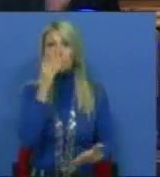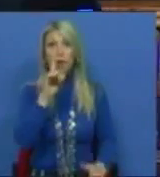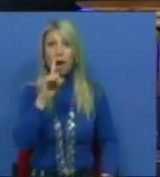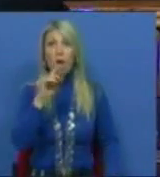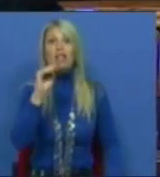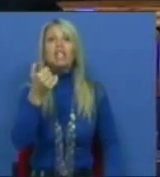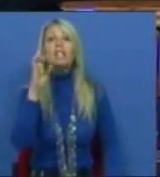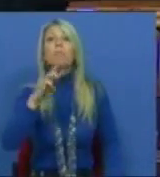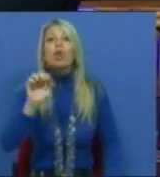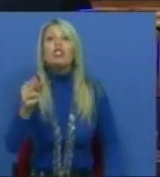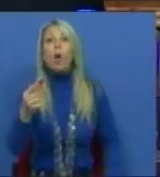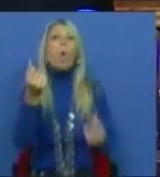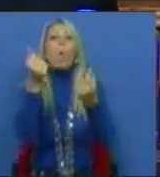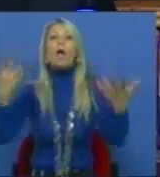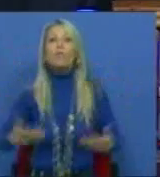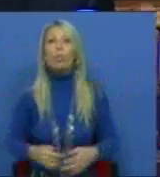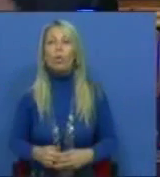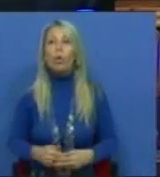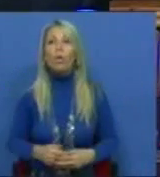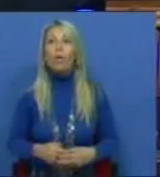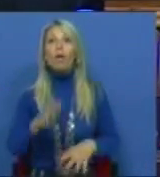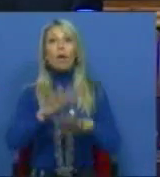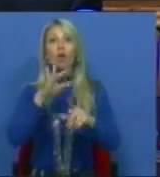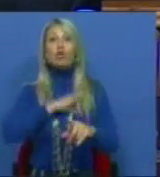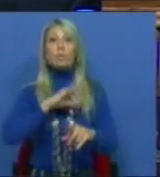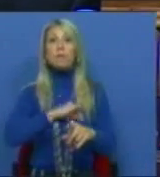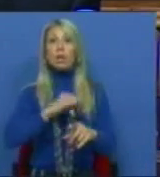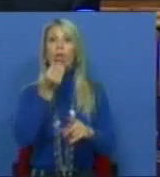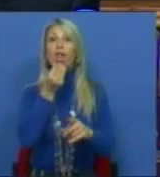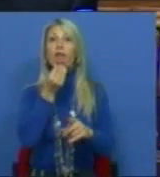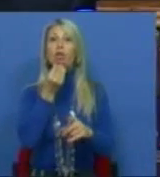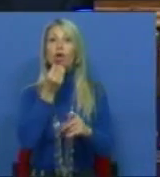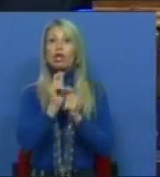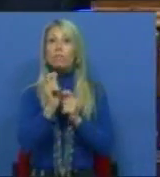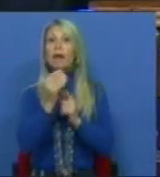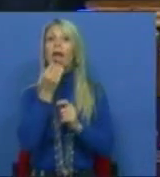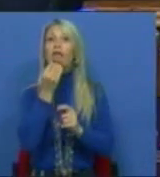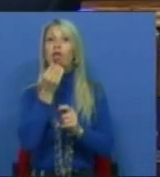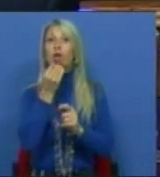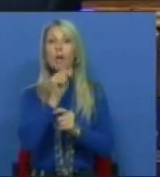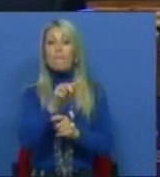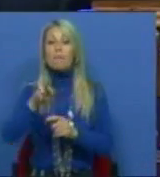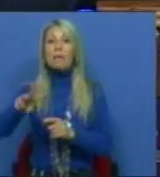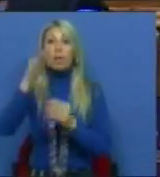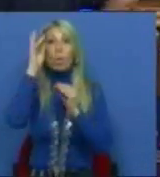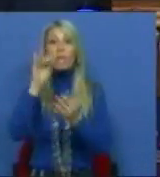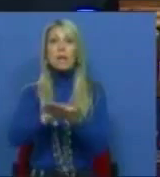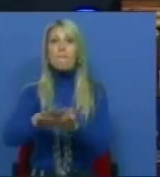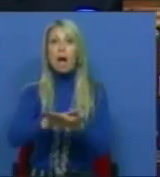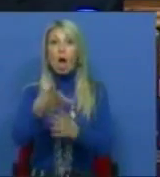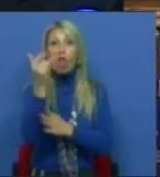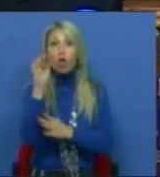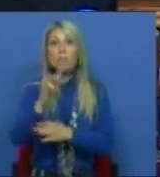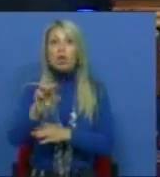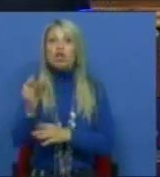milhões de euros, é quanto? E em relação aos subsídios para as refeições do primeiro ciclo do ensino básico, são 12